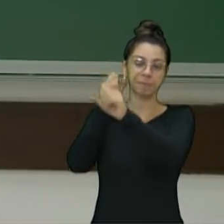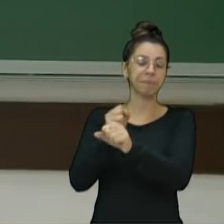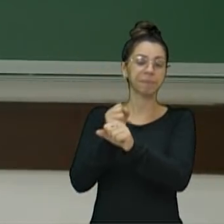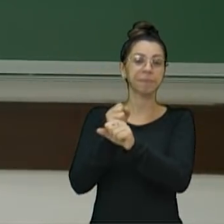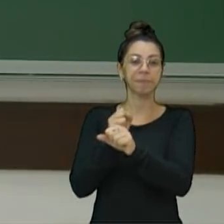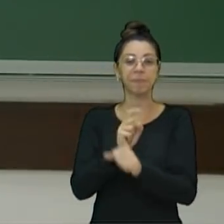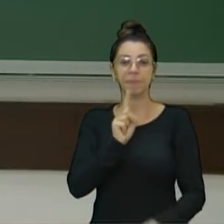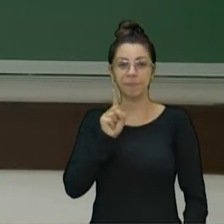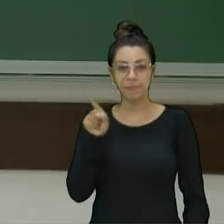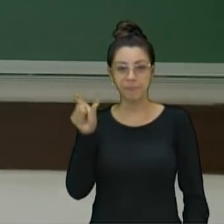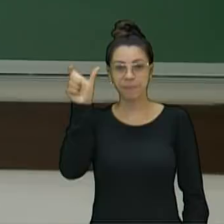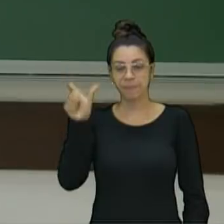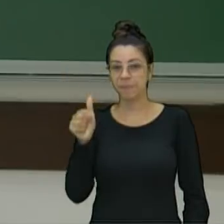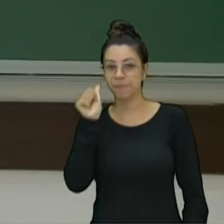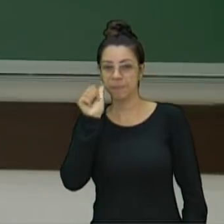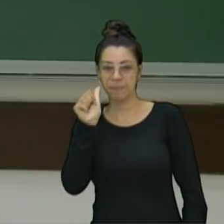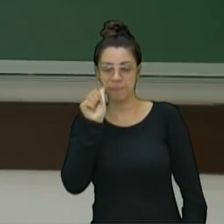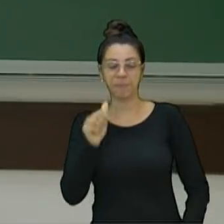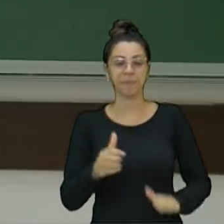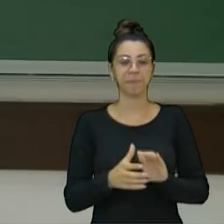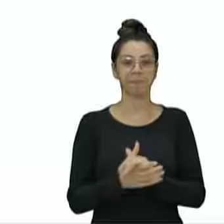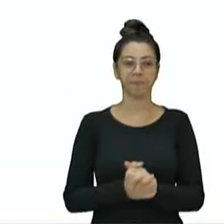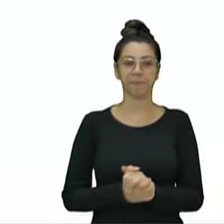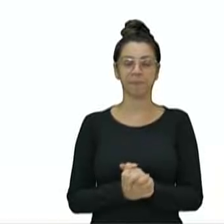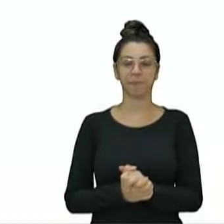dela. Number 7.